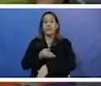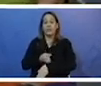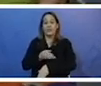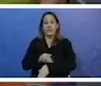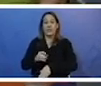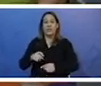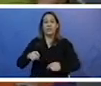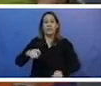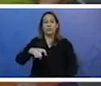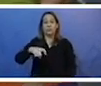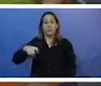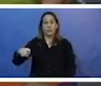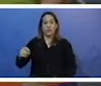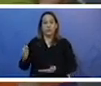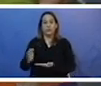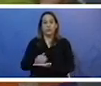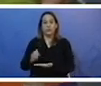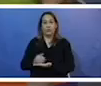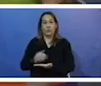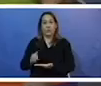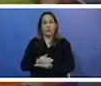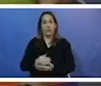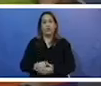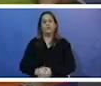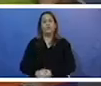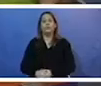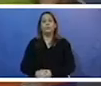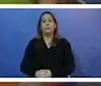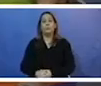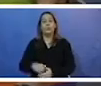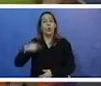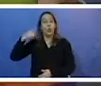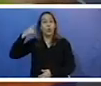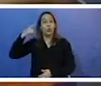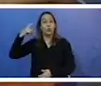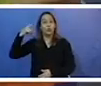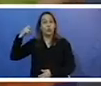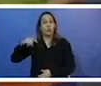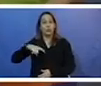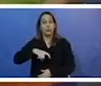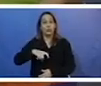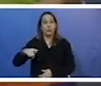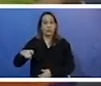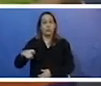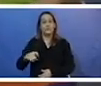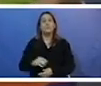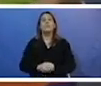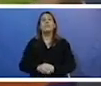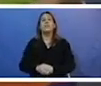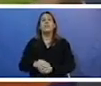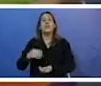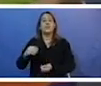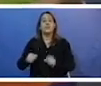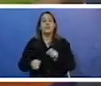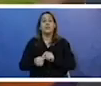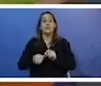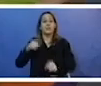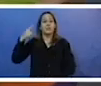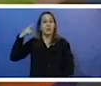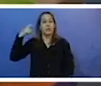O X, lá no caderno de caligrafia, os sons do X, e aí aquele áudio bonito para sua